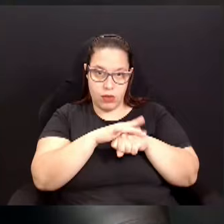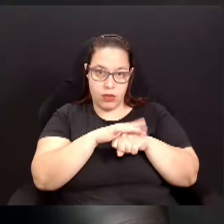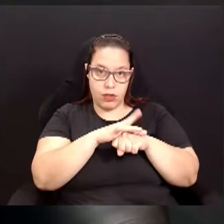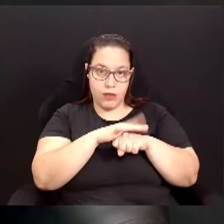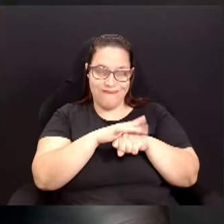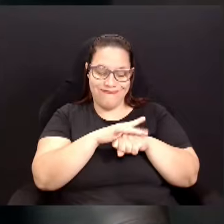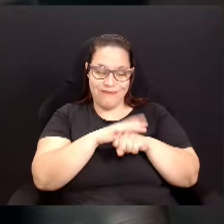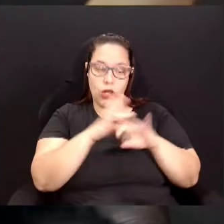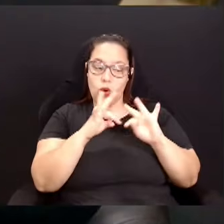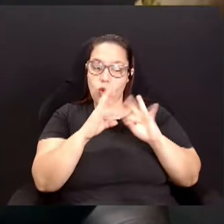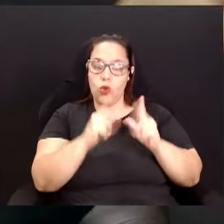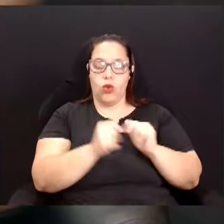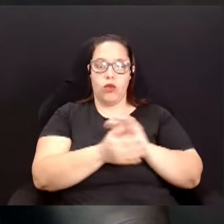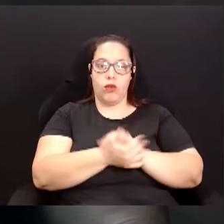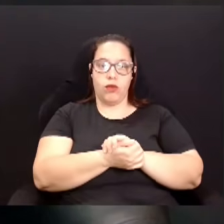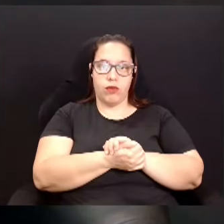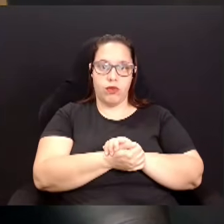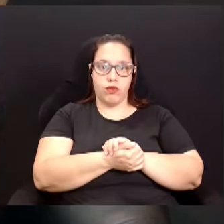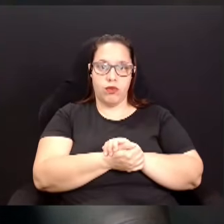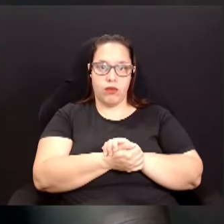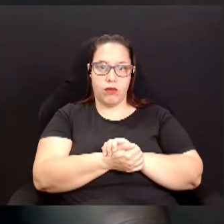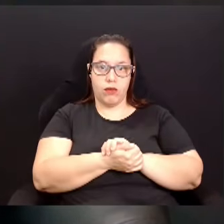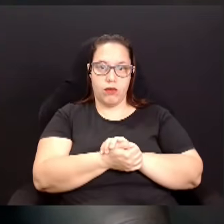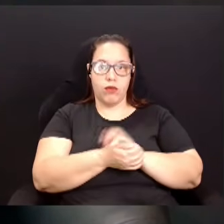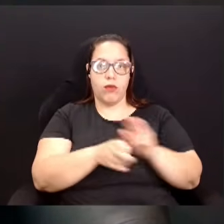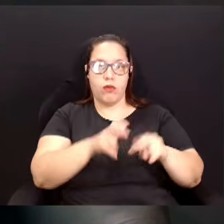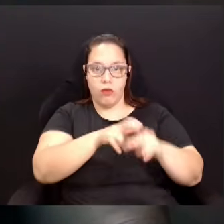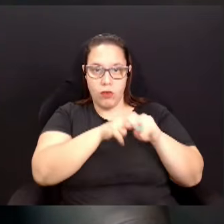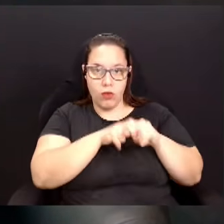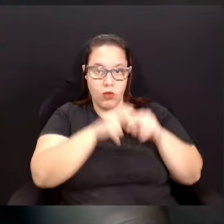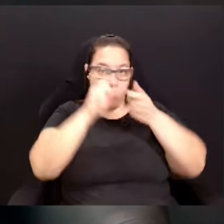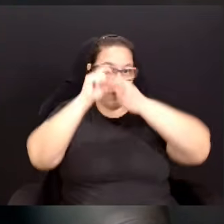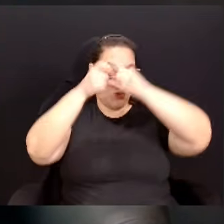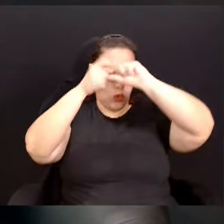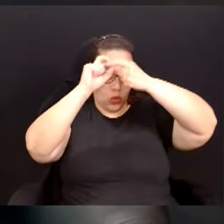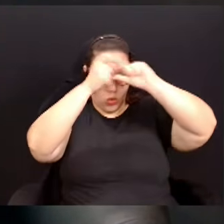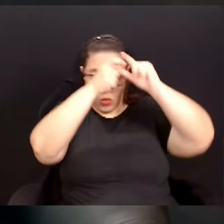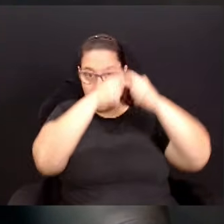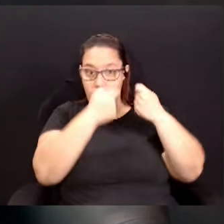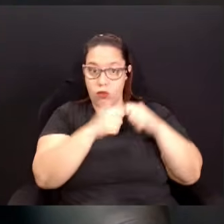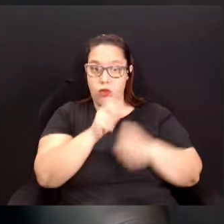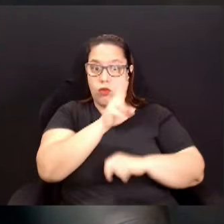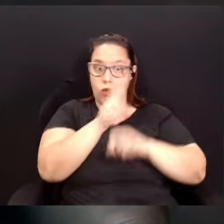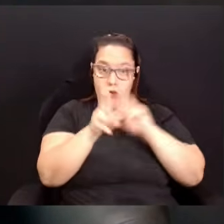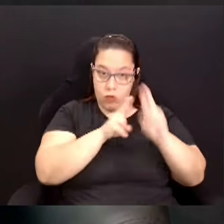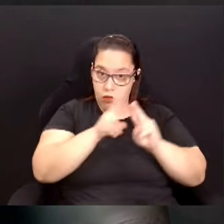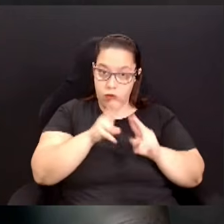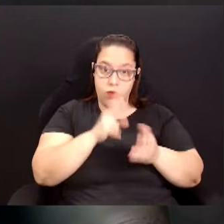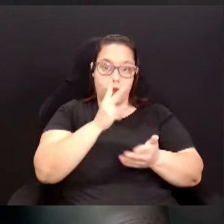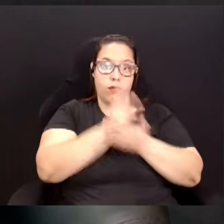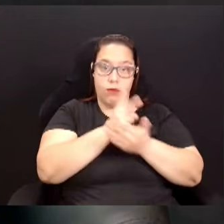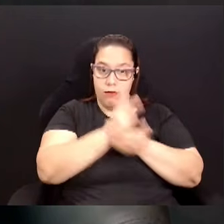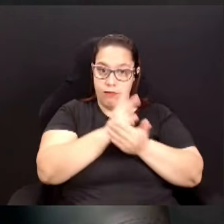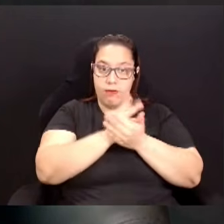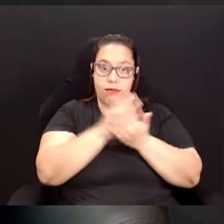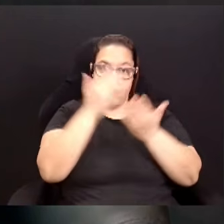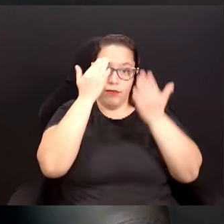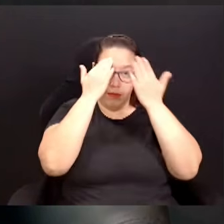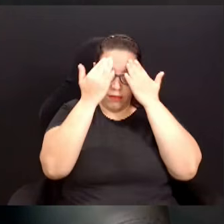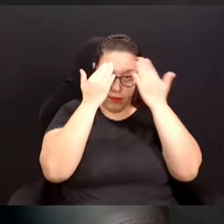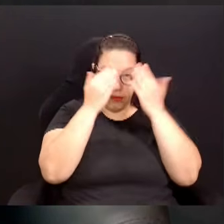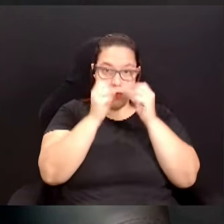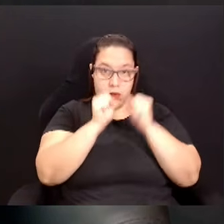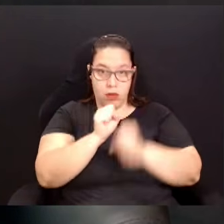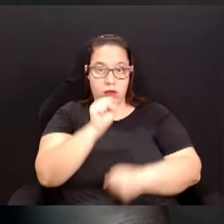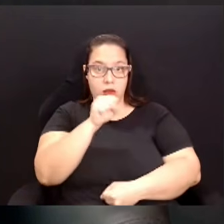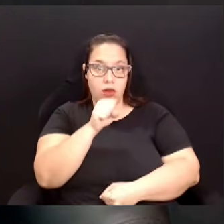sempre algo por isso, né? Um transtorno, a gente não precisa nomear sempre, né, na psicologia. Pode ser sim, só uma falta de noção